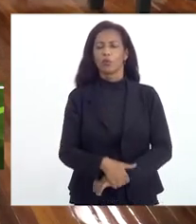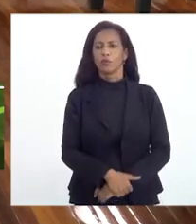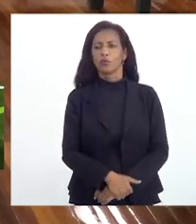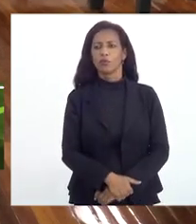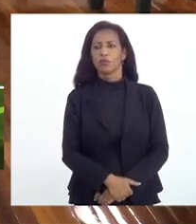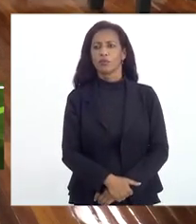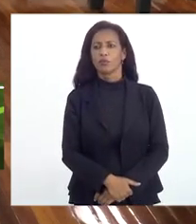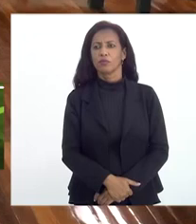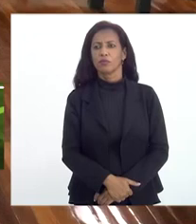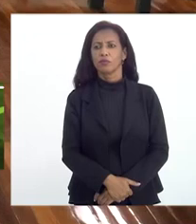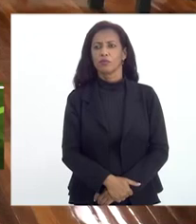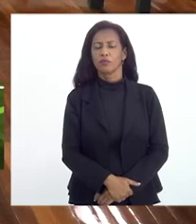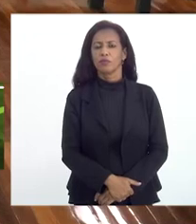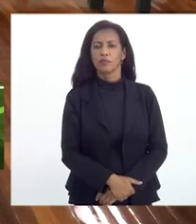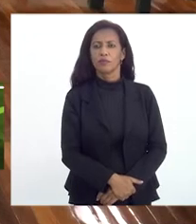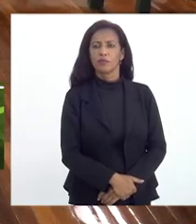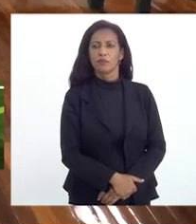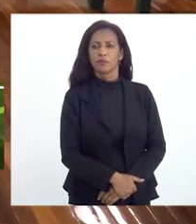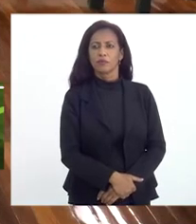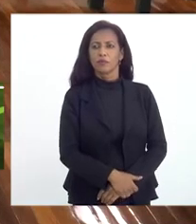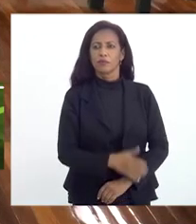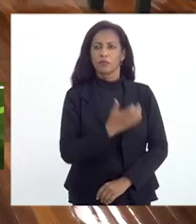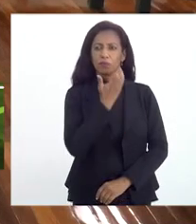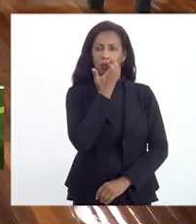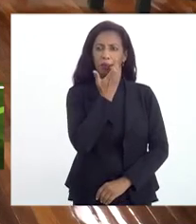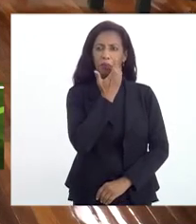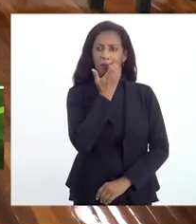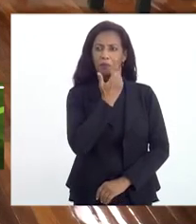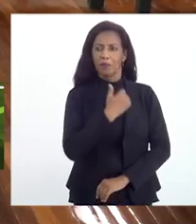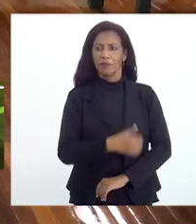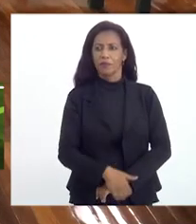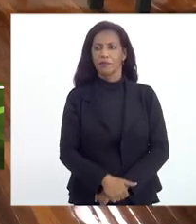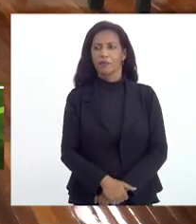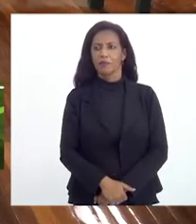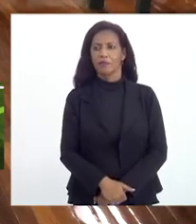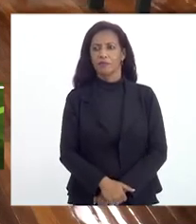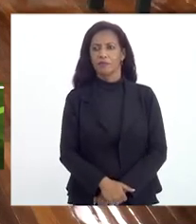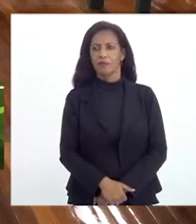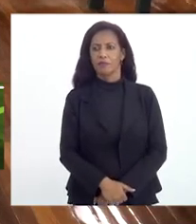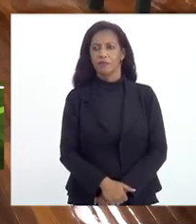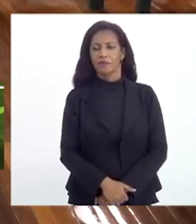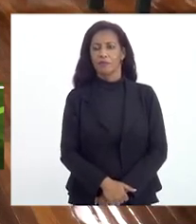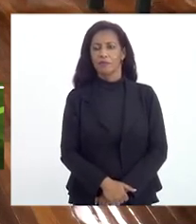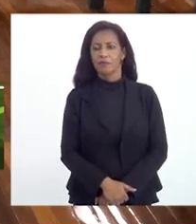Eu não sei mexer nessa coisa aí. Deu para distrair a noite toda?